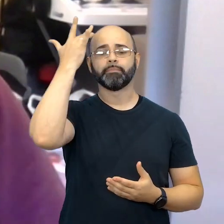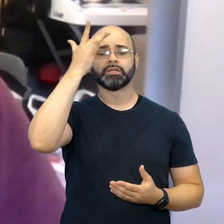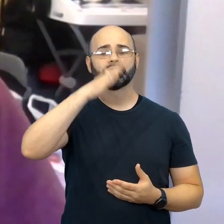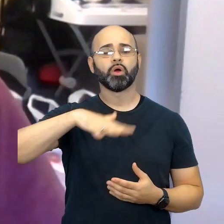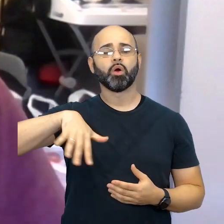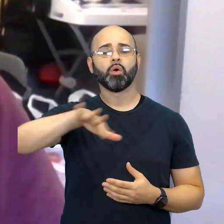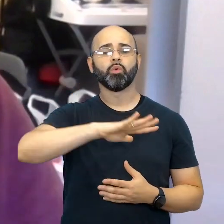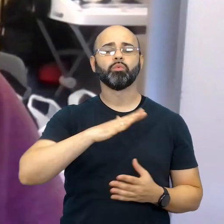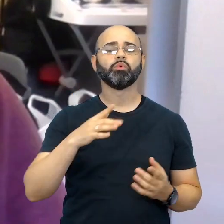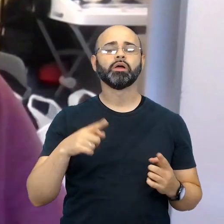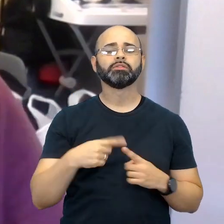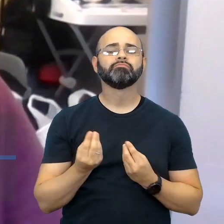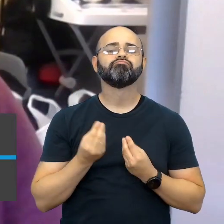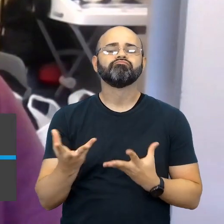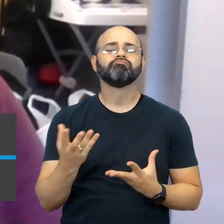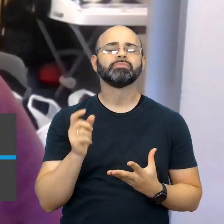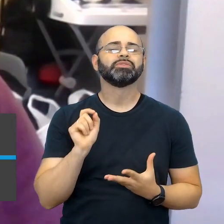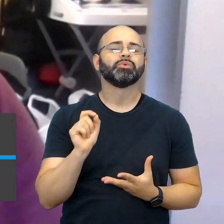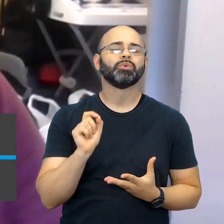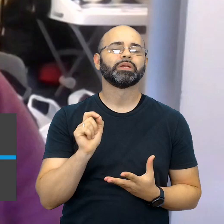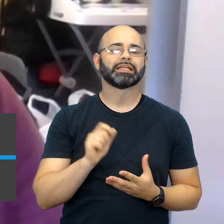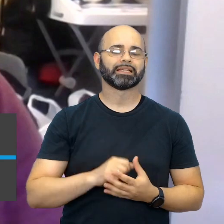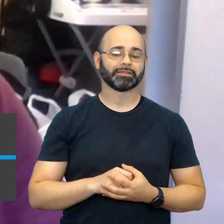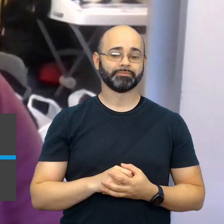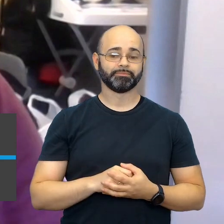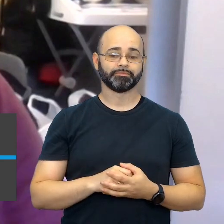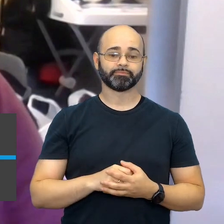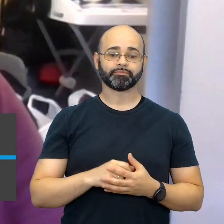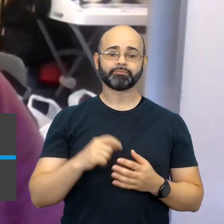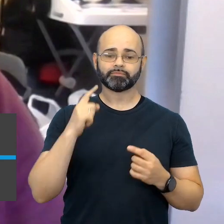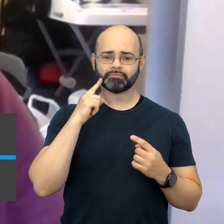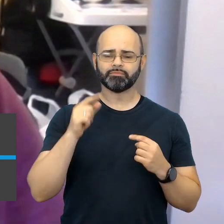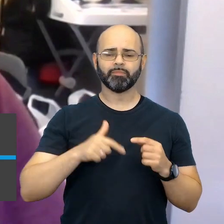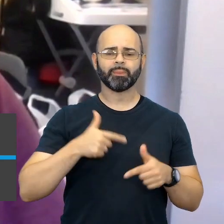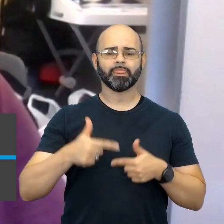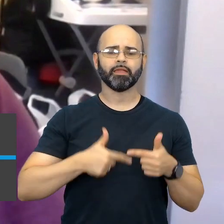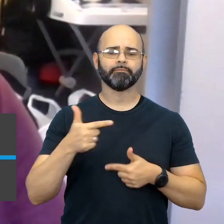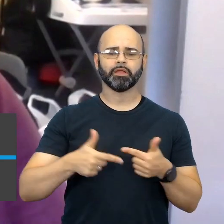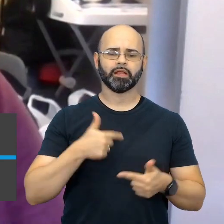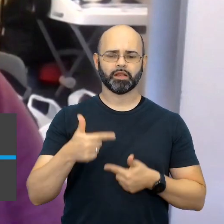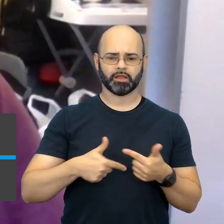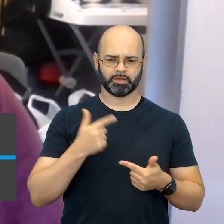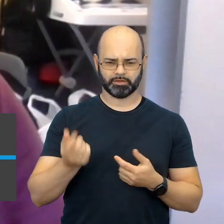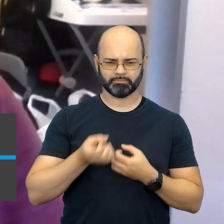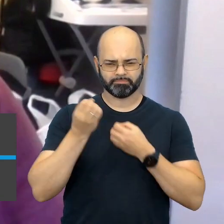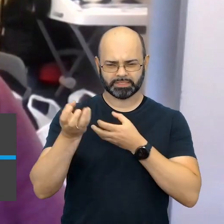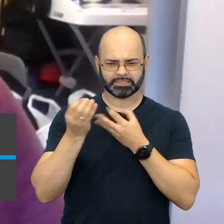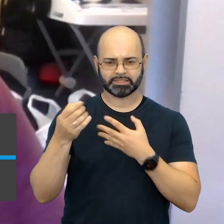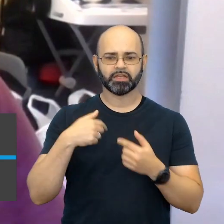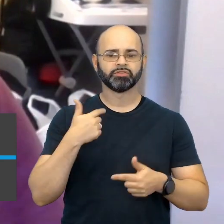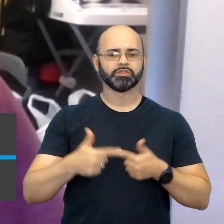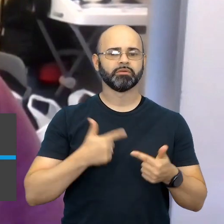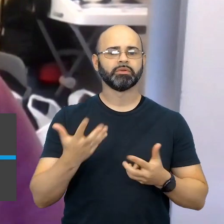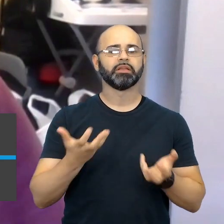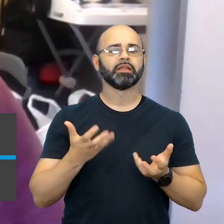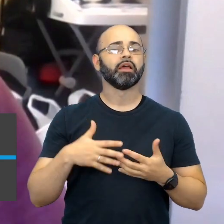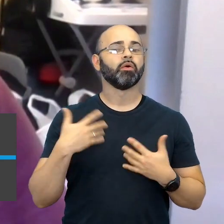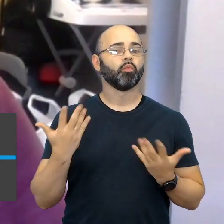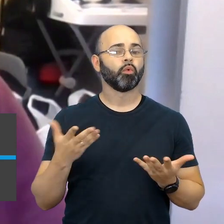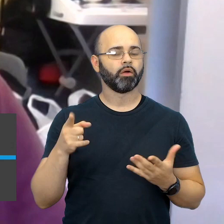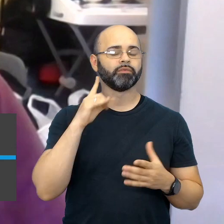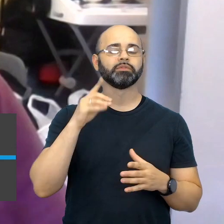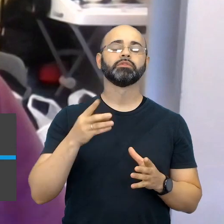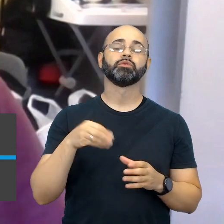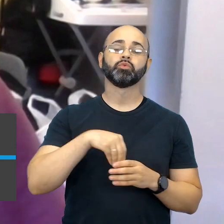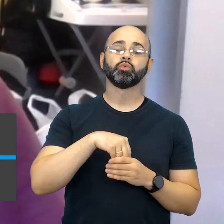você entendendo o tom com qual você quer trabalhar, a mensagem que você quer trabalhar, você começa a desenhar esse conteúdo,